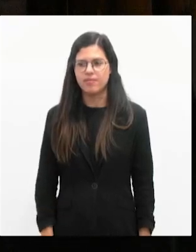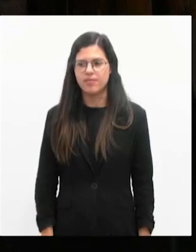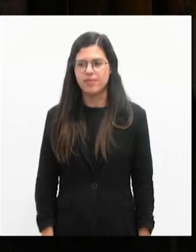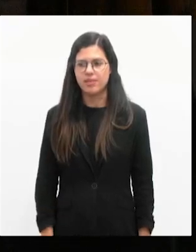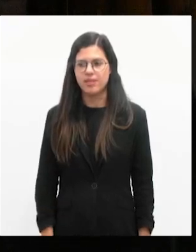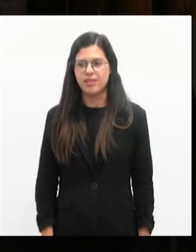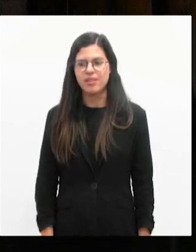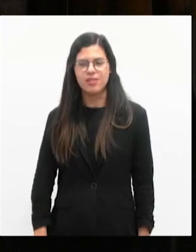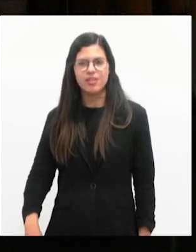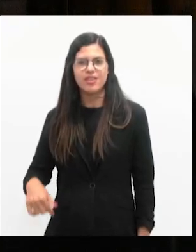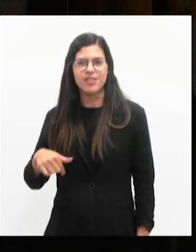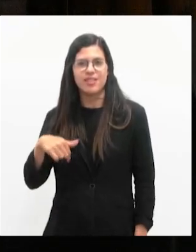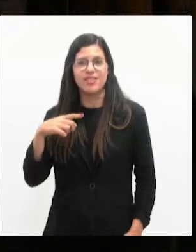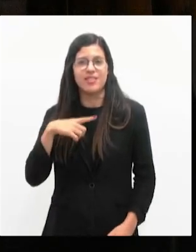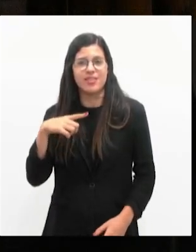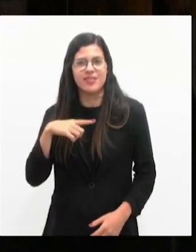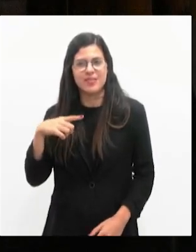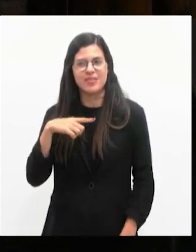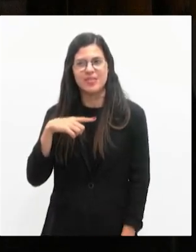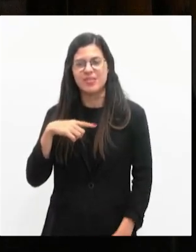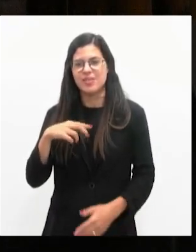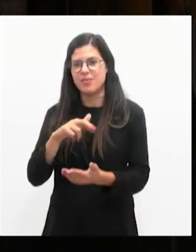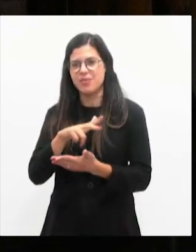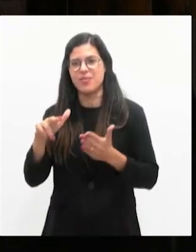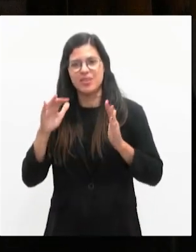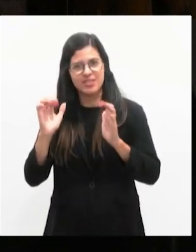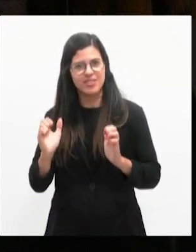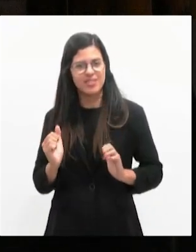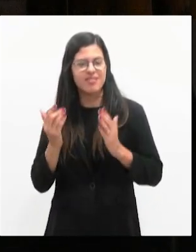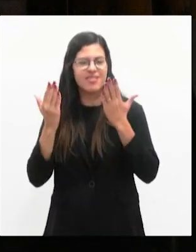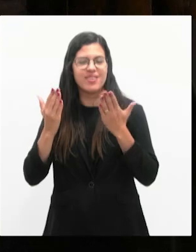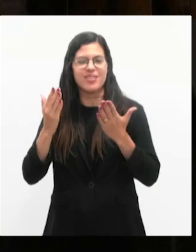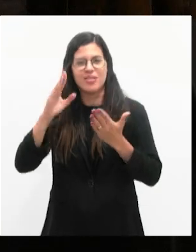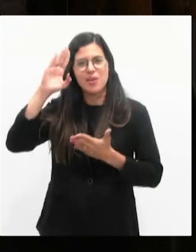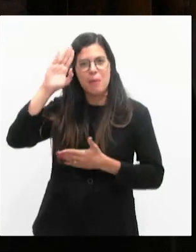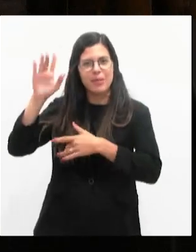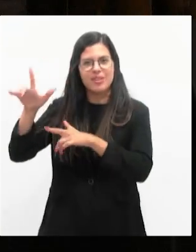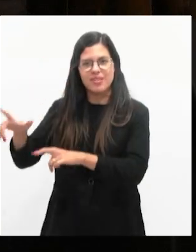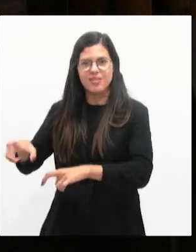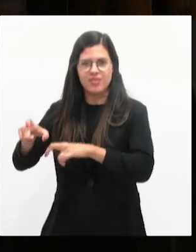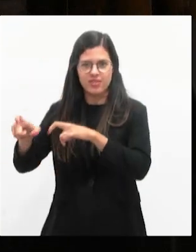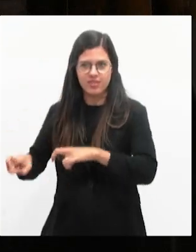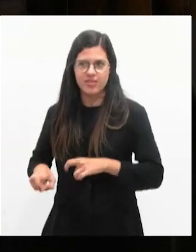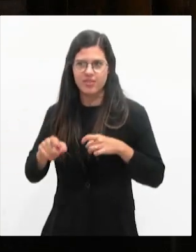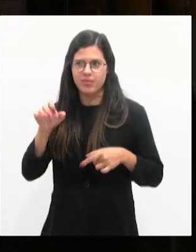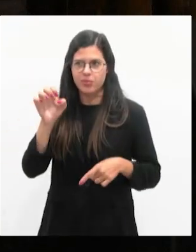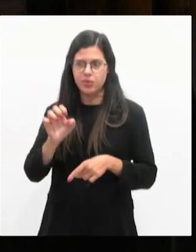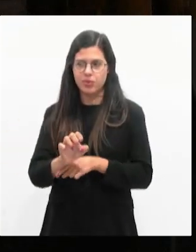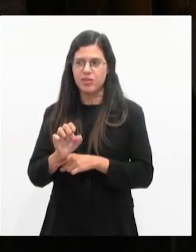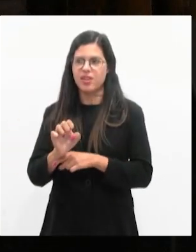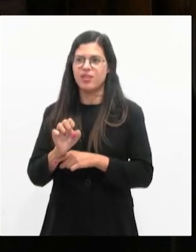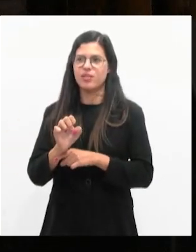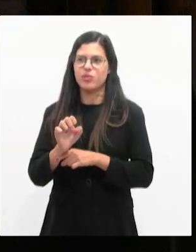muitas comemorações, e principalmente no interior do nosso estado, nos nossos subúrbios e no interior do